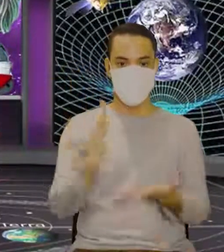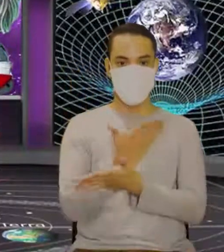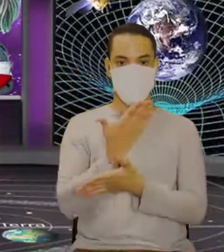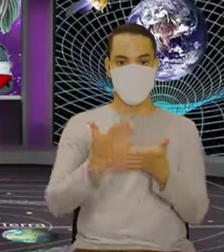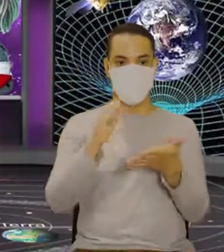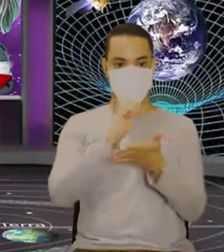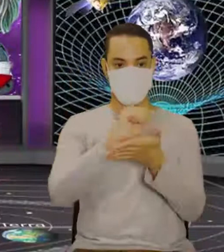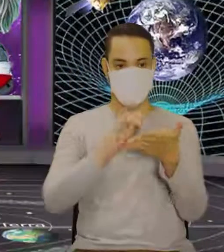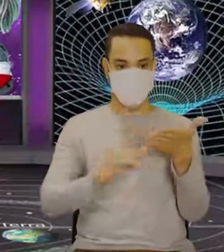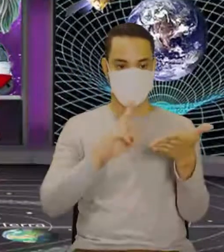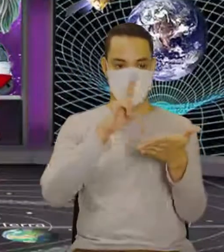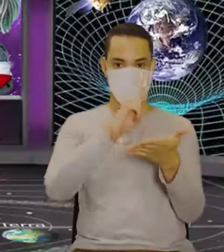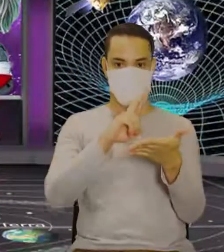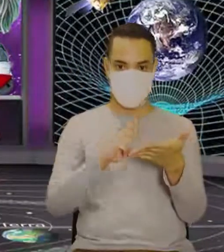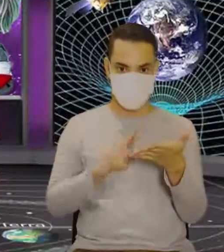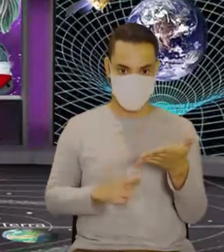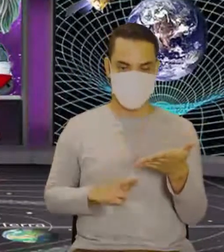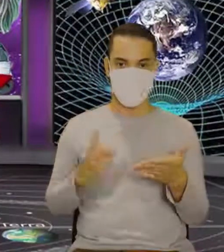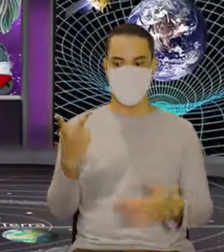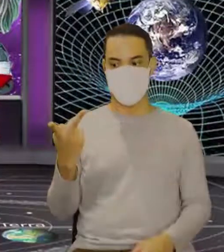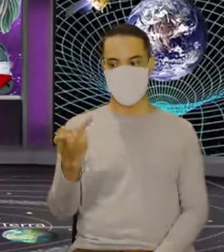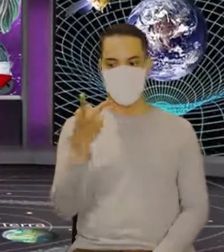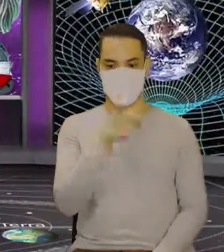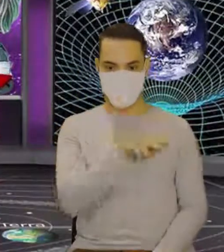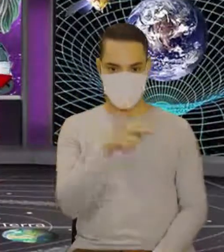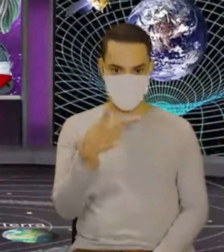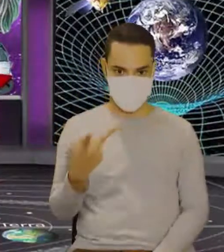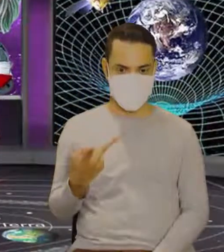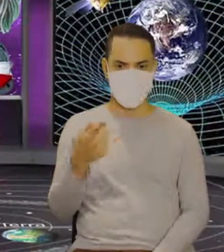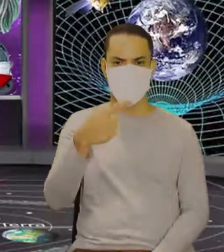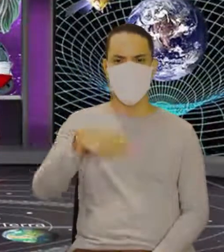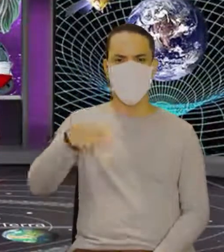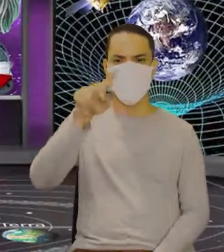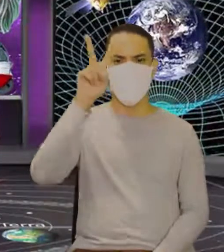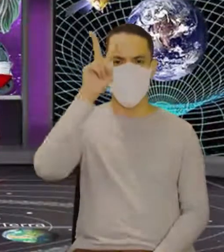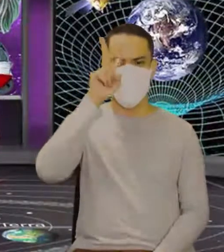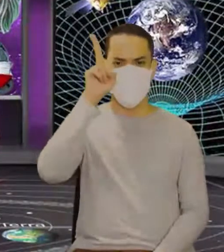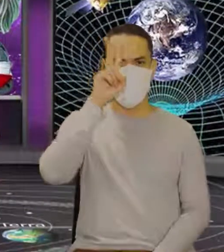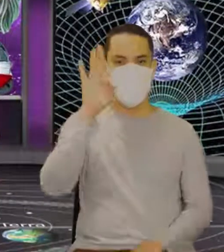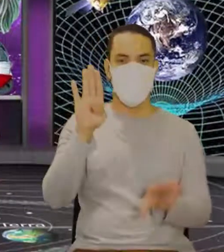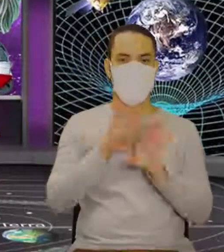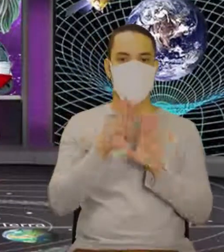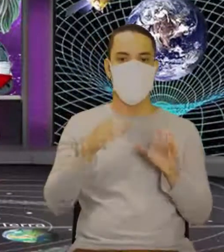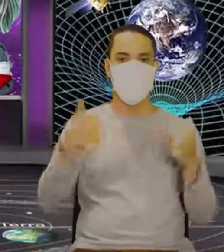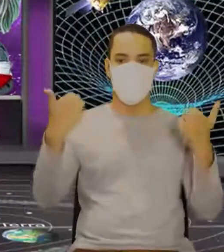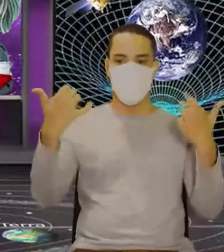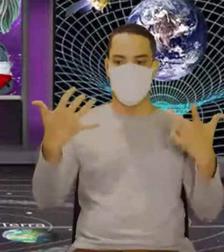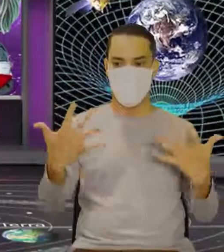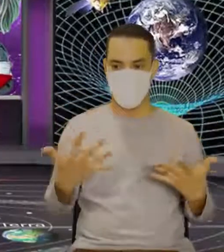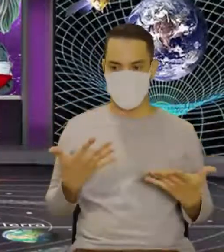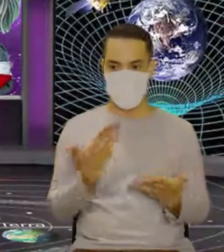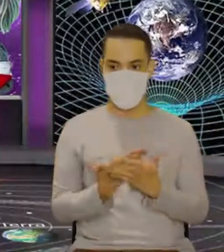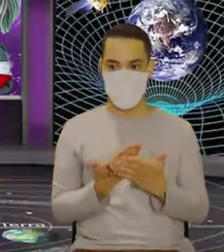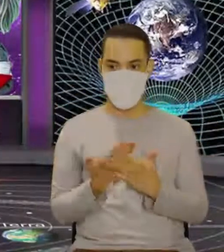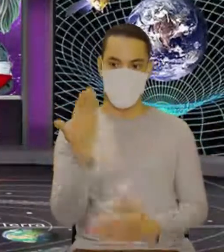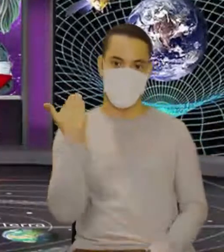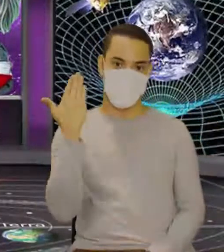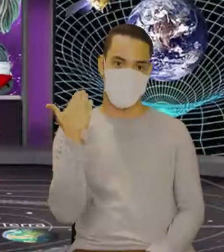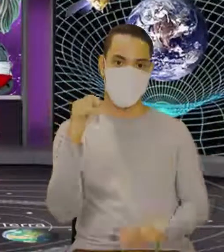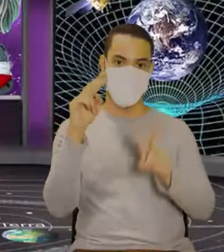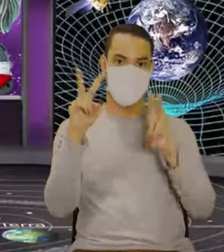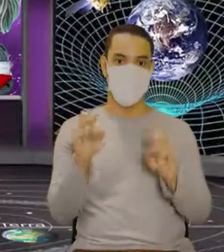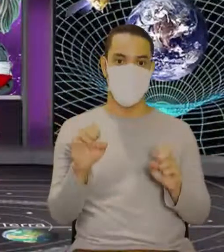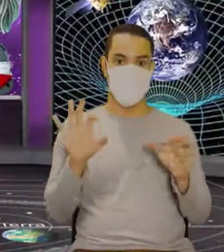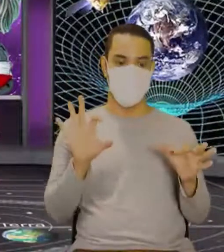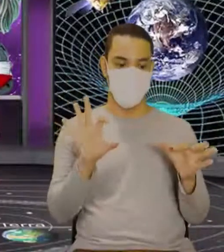a respeito de geradores e receptores. Vocês lembram também quando nós falamos numa aula sobre a associação